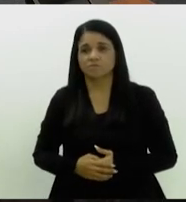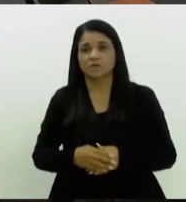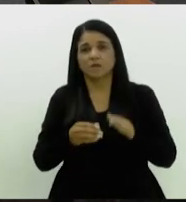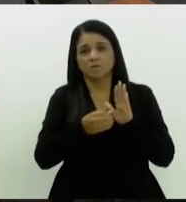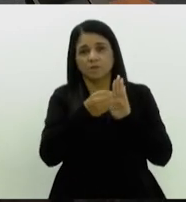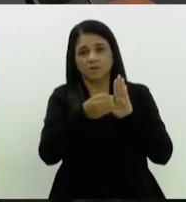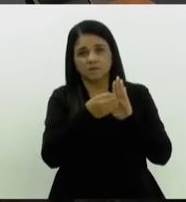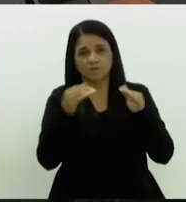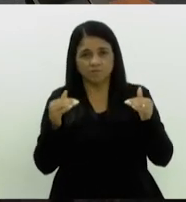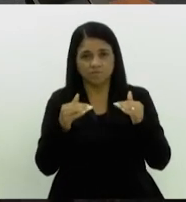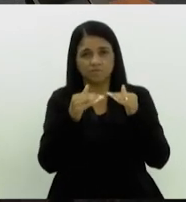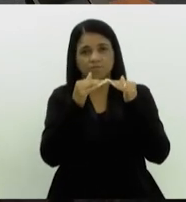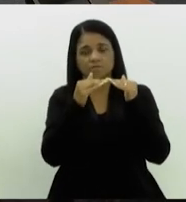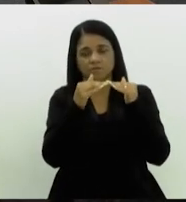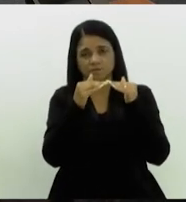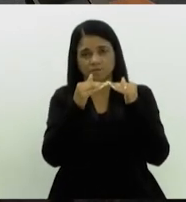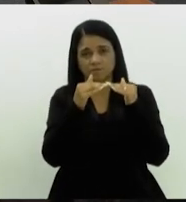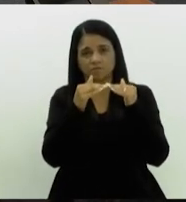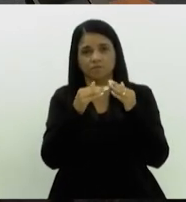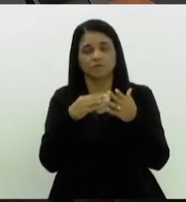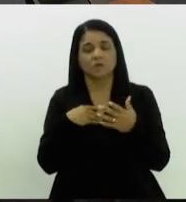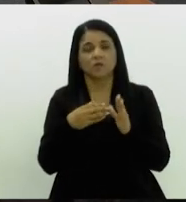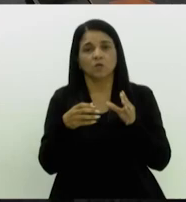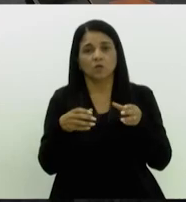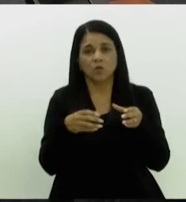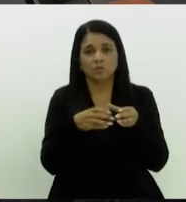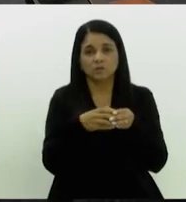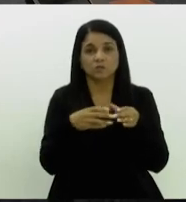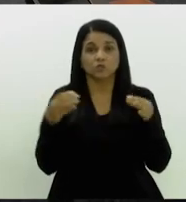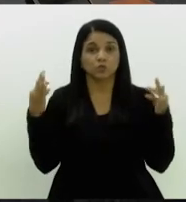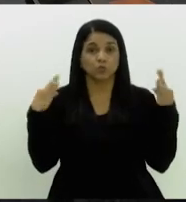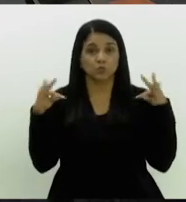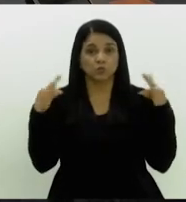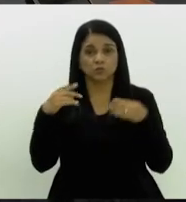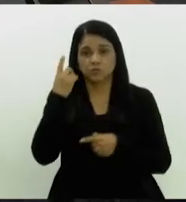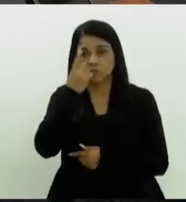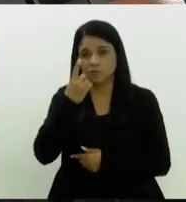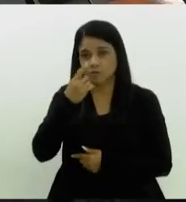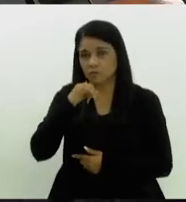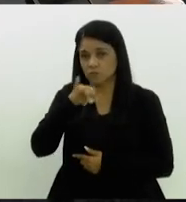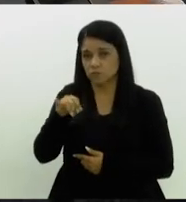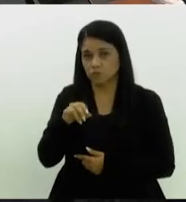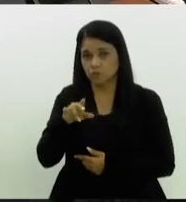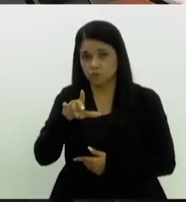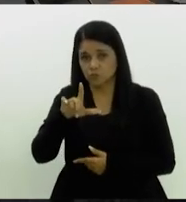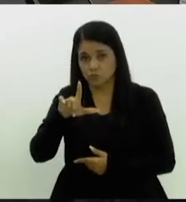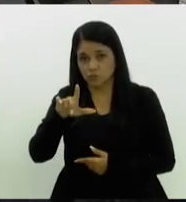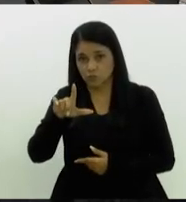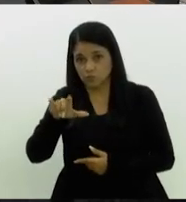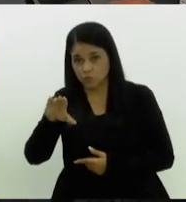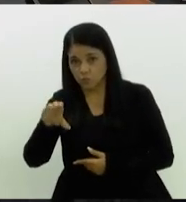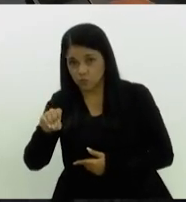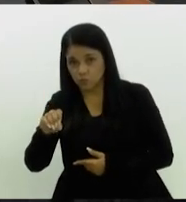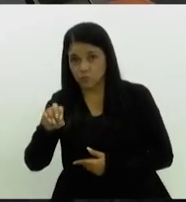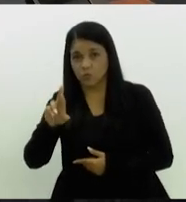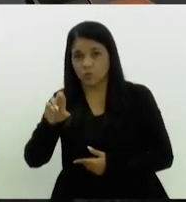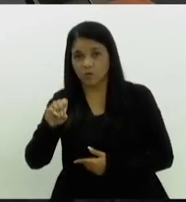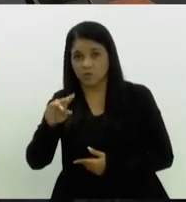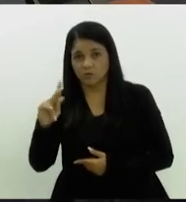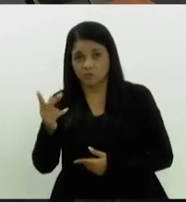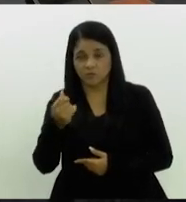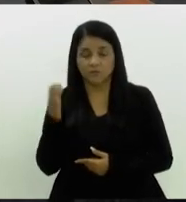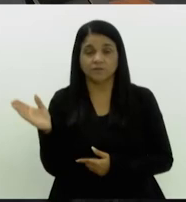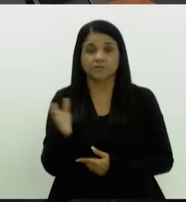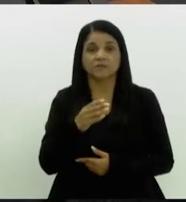Parecer favorável, presidenta. Pela comissão de turismo, deputado Júlio Rocha. Deputada Célia